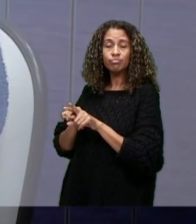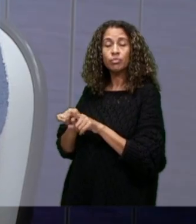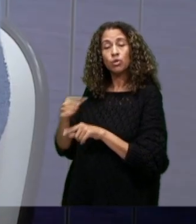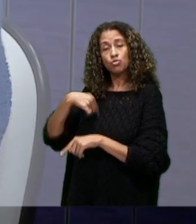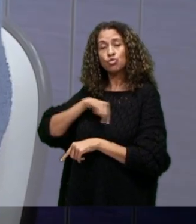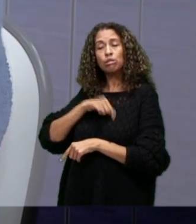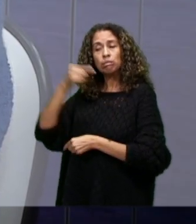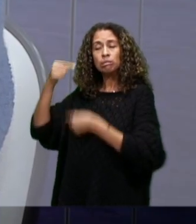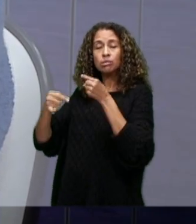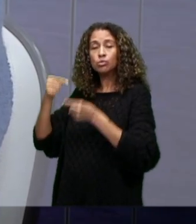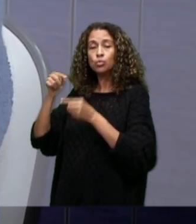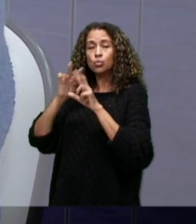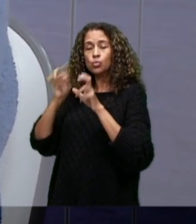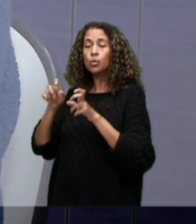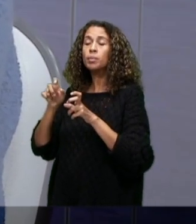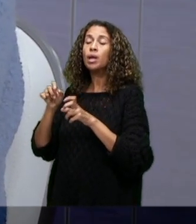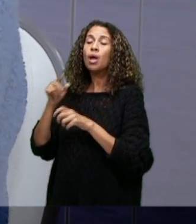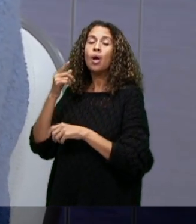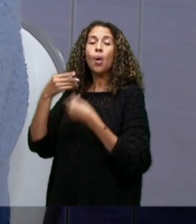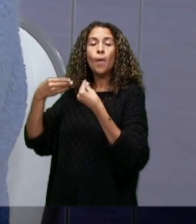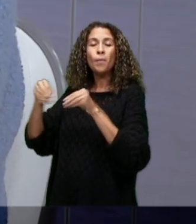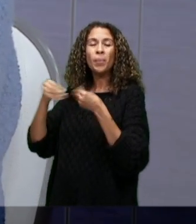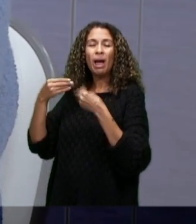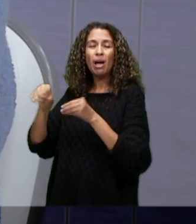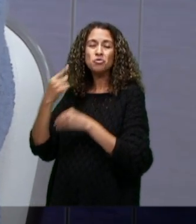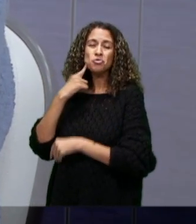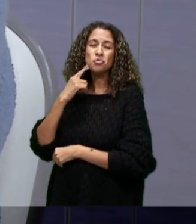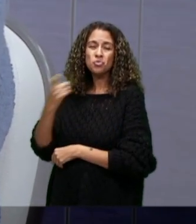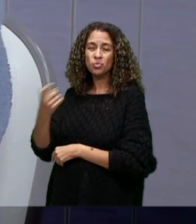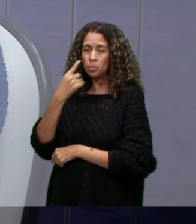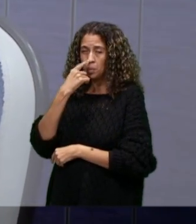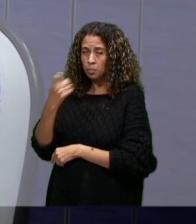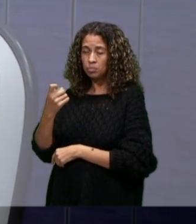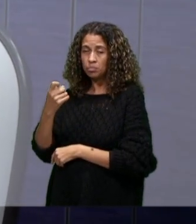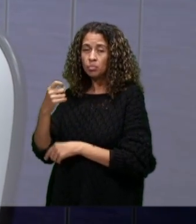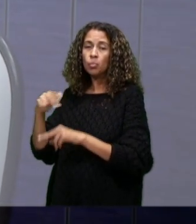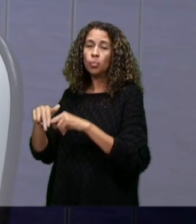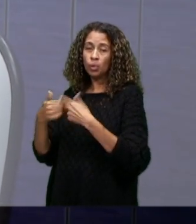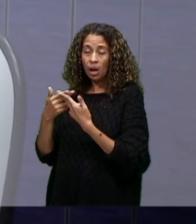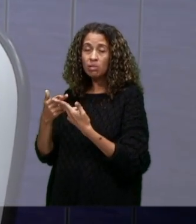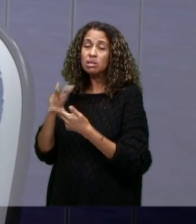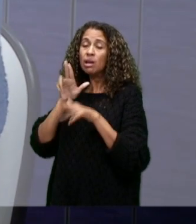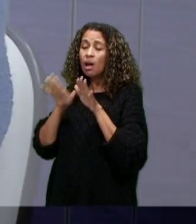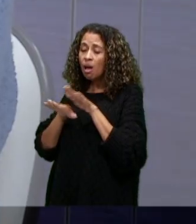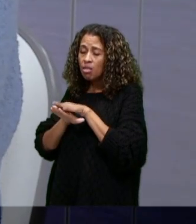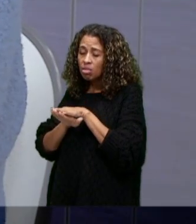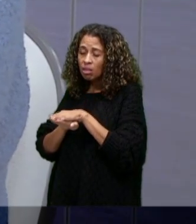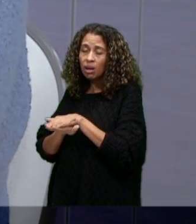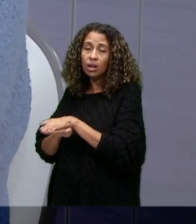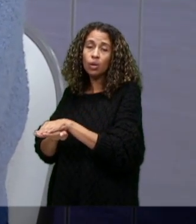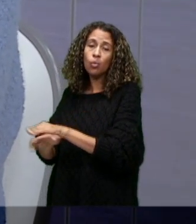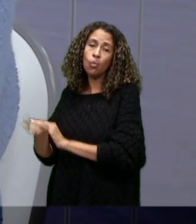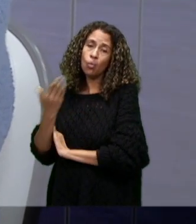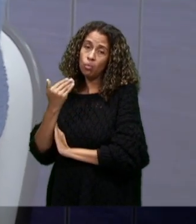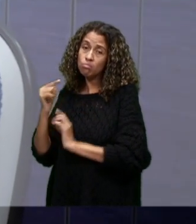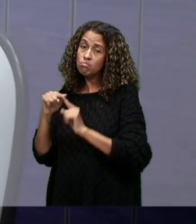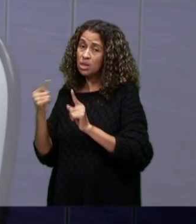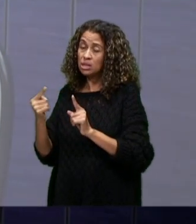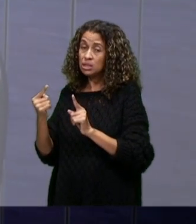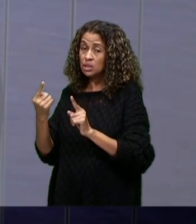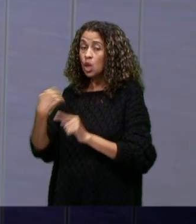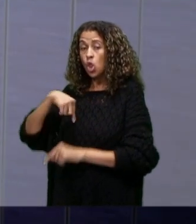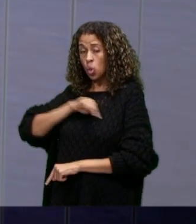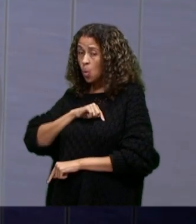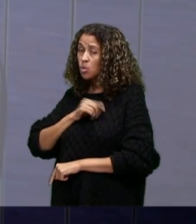no problema da poluição plástica, por exemplo, pela ingestão de tartarugas. Mas quando a gente vai ver os dados de ingestão humana